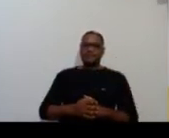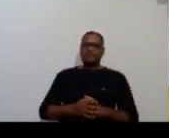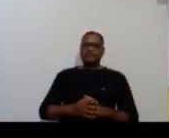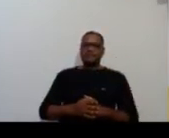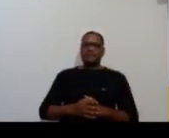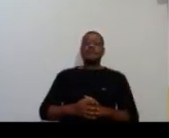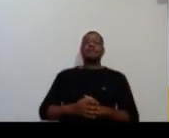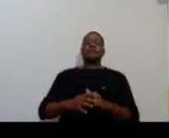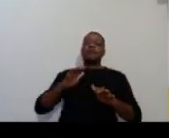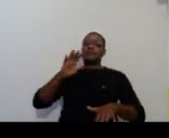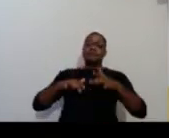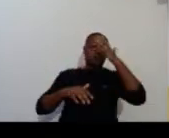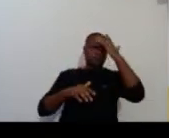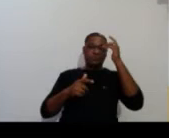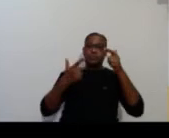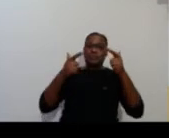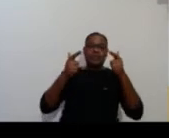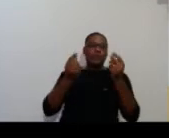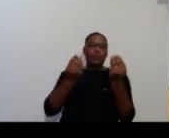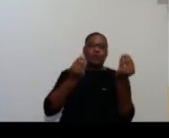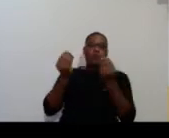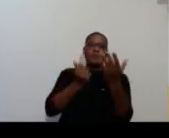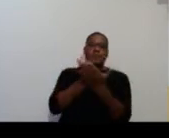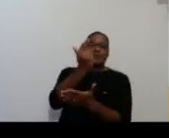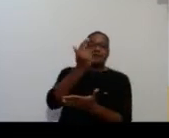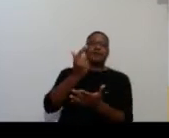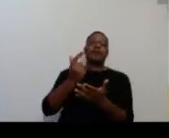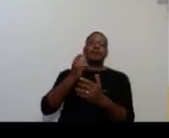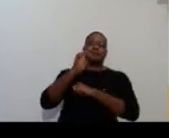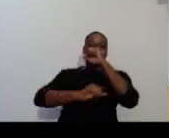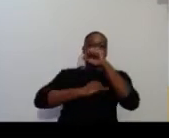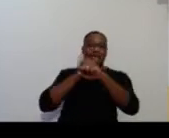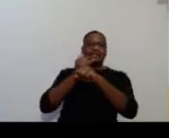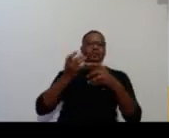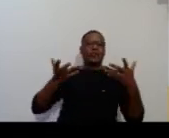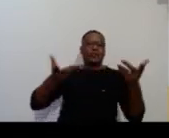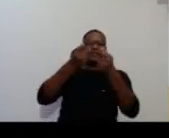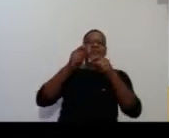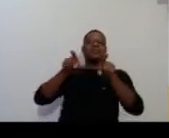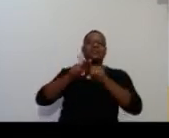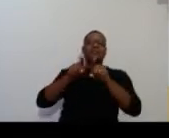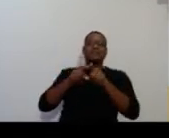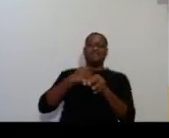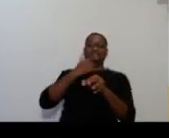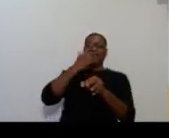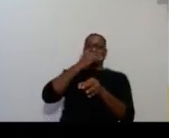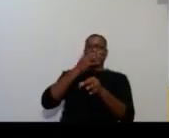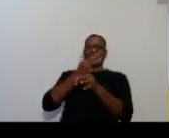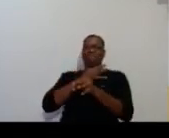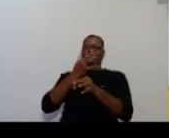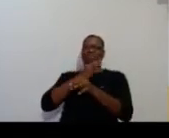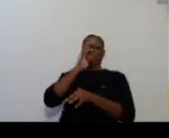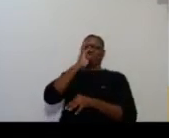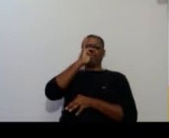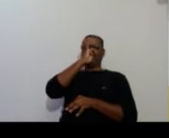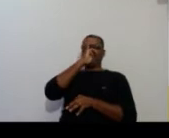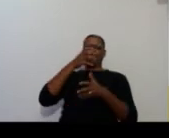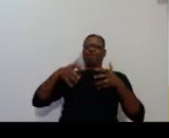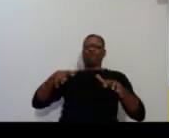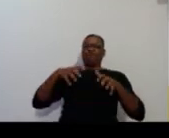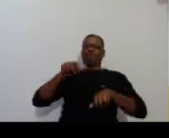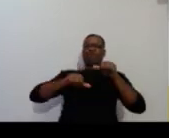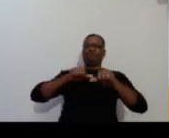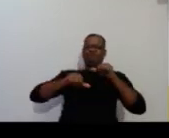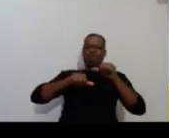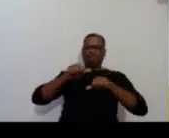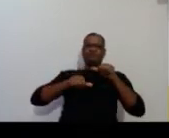pagar essa internet de qualidade. Resistência à mudança, quando você é resistente a esse tipo de mudança, então é um certo limite,